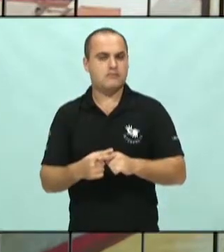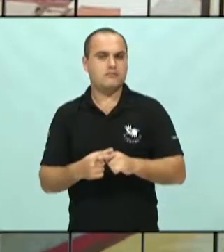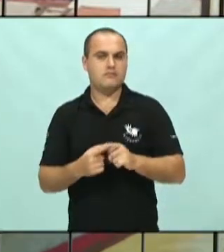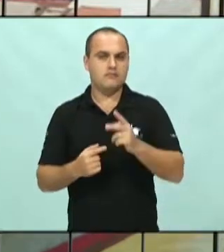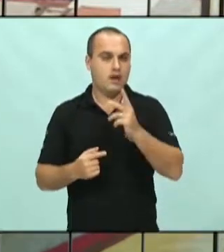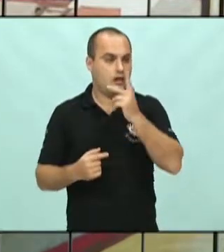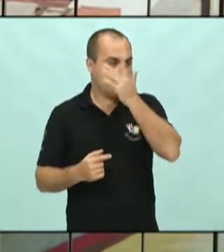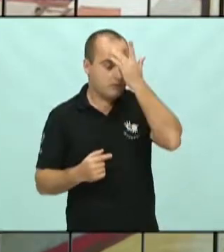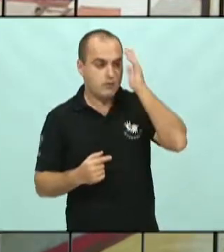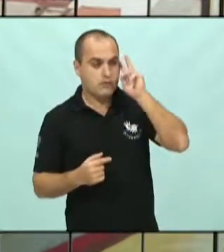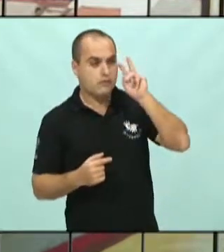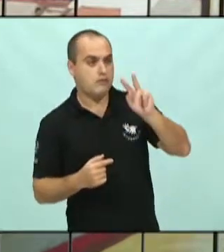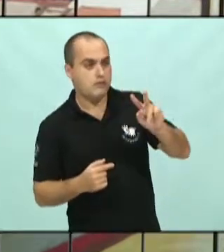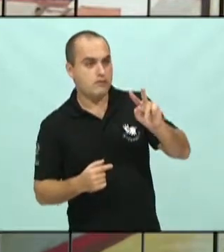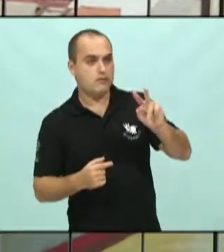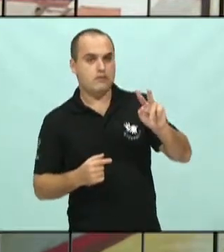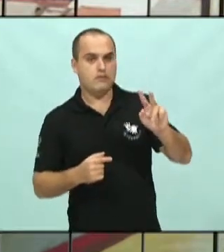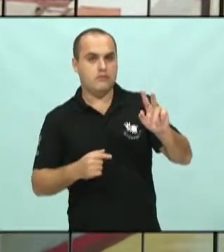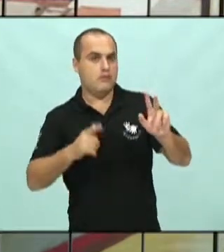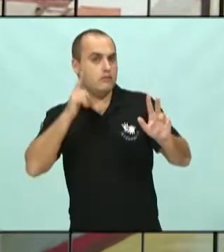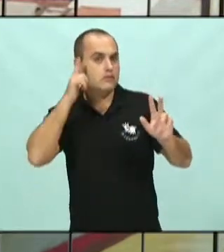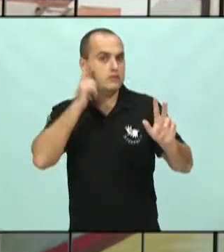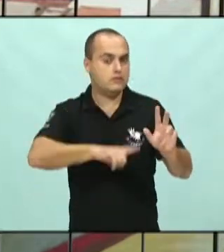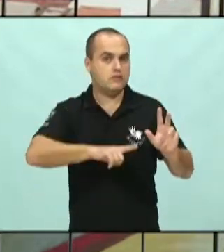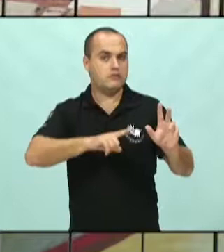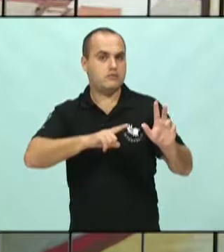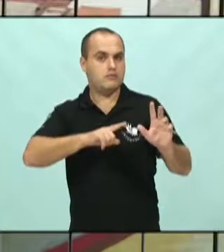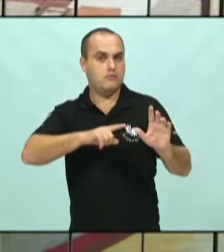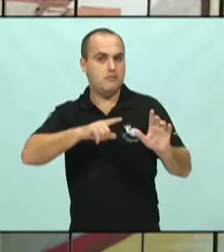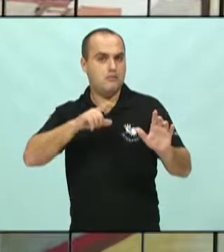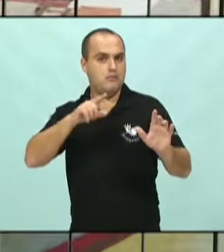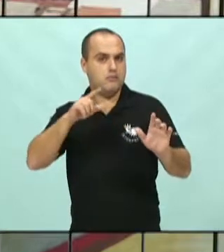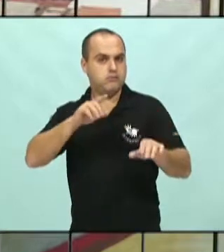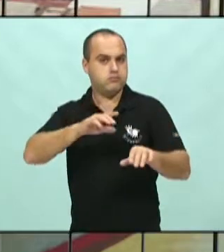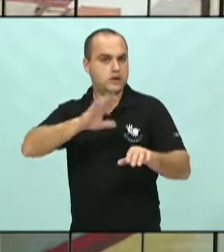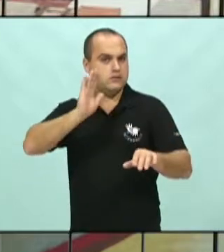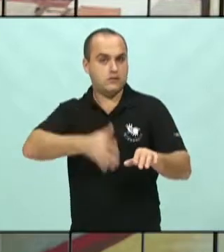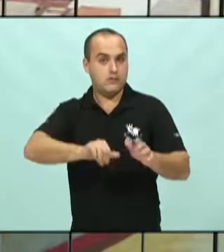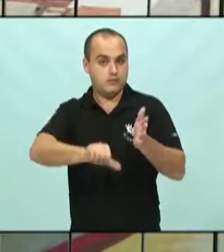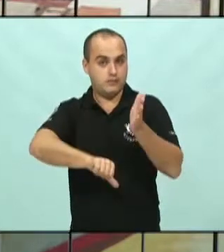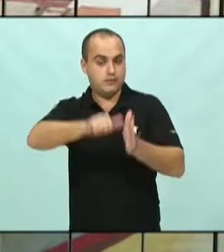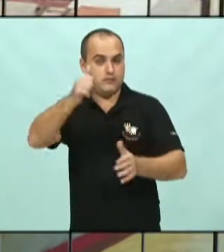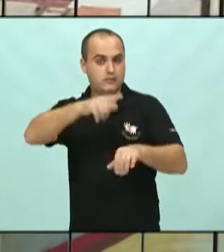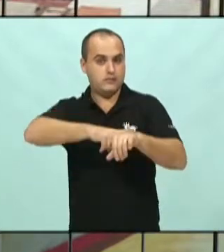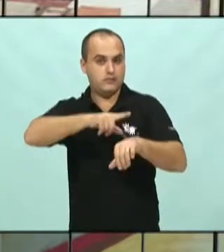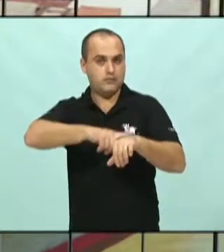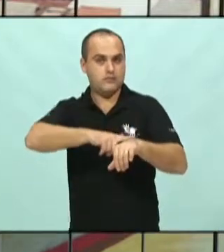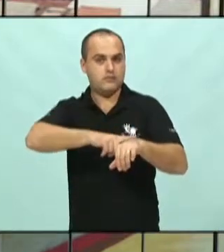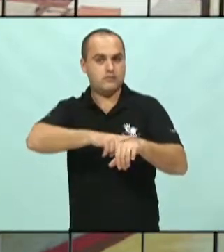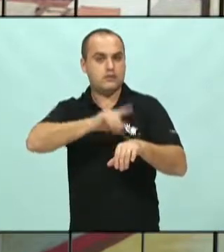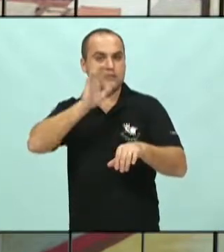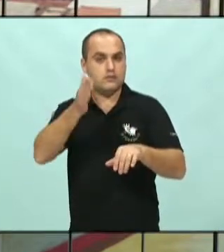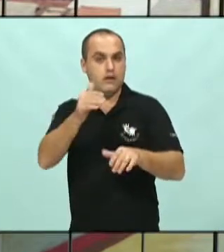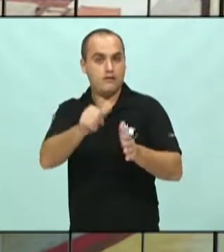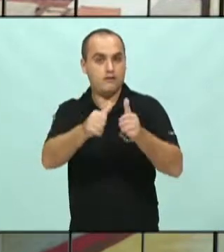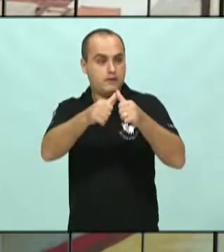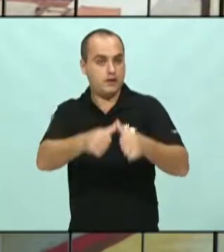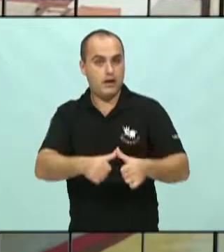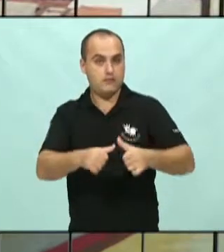acima do que nós esperávamos, né? O clube conquistando uma pontuação que já no primeiro turno nos mantinha na primeira